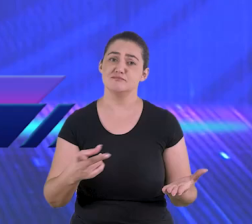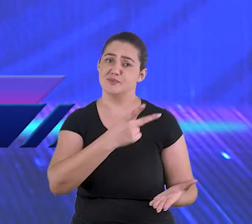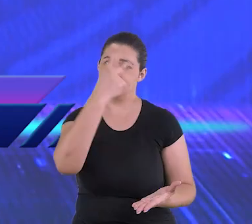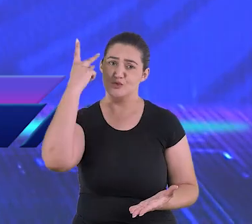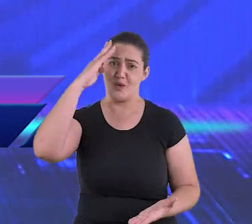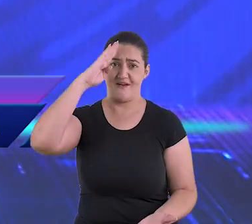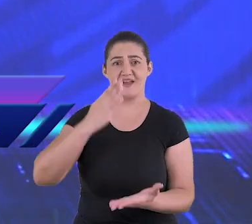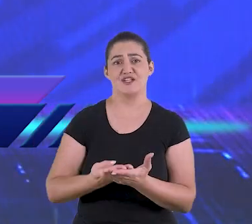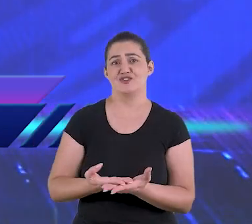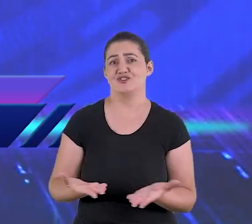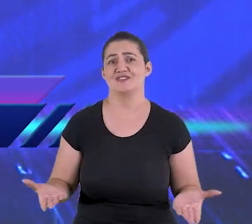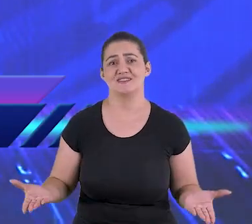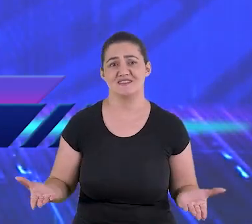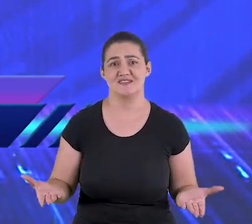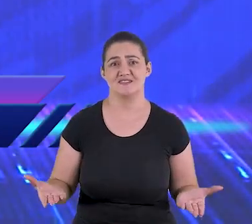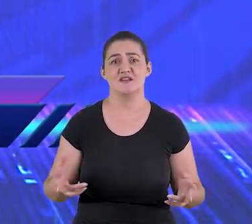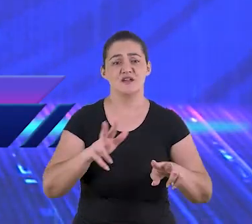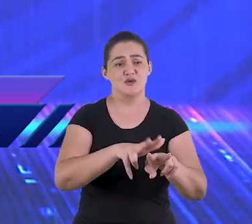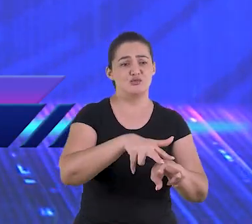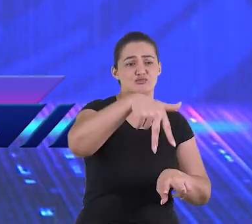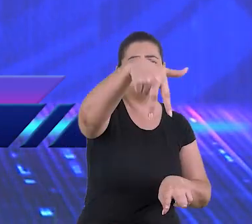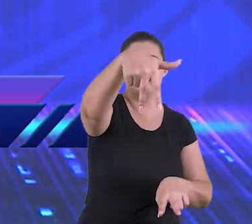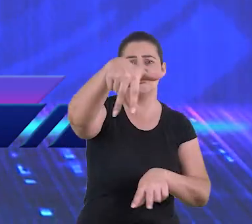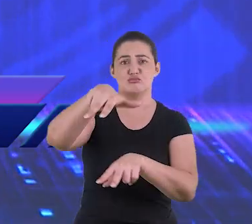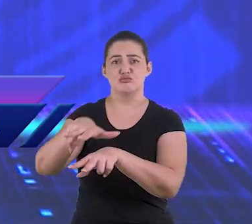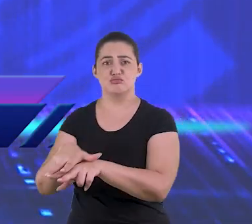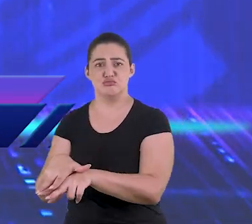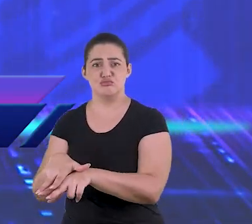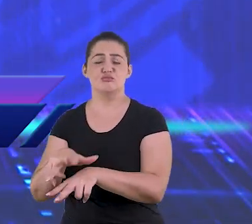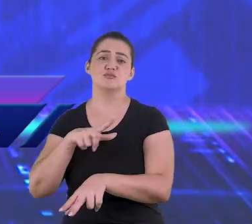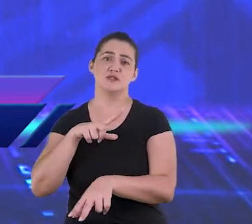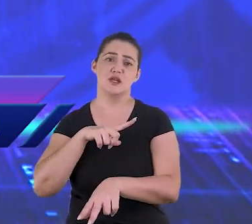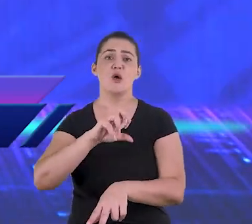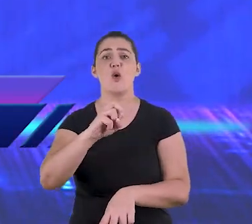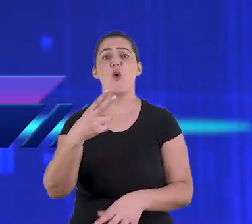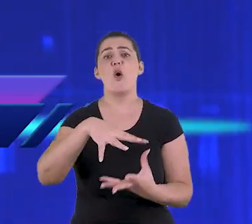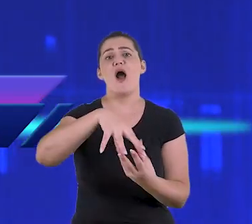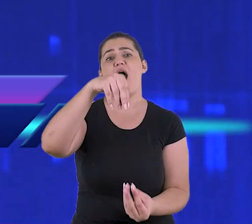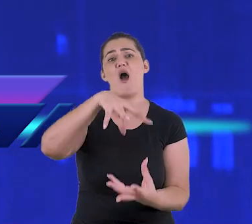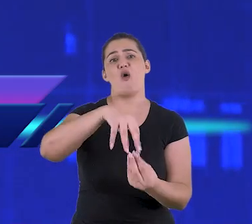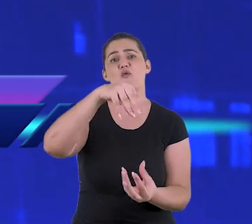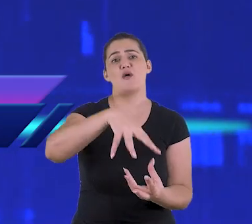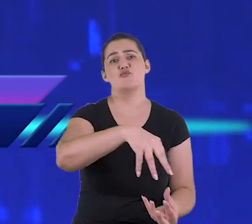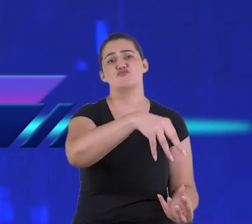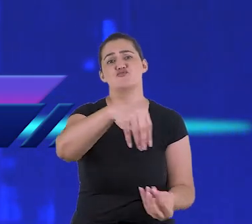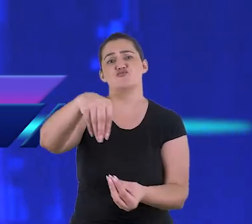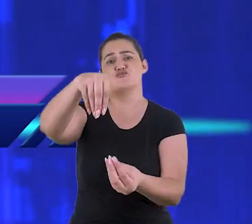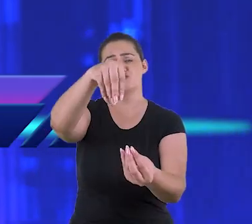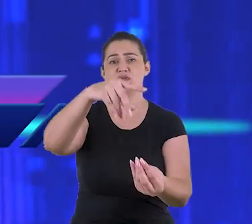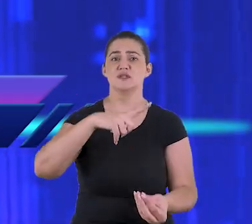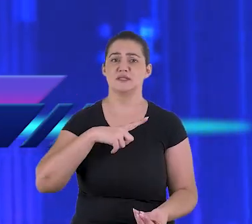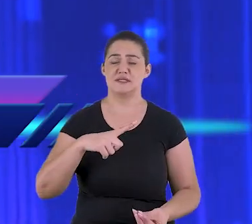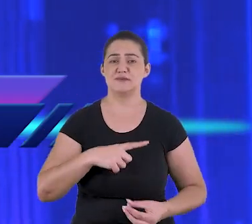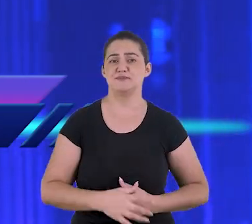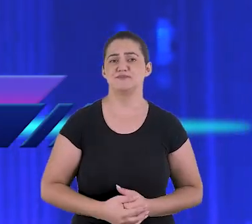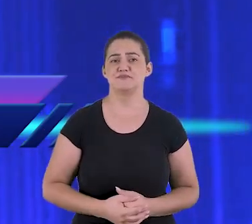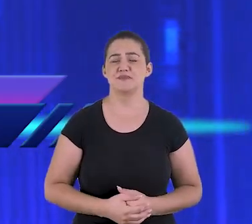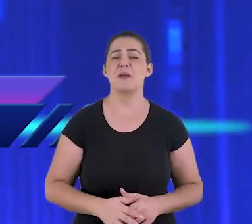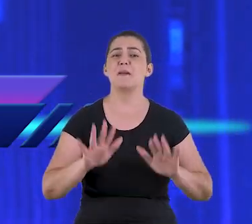de reencarnação ou de alma imortal. Ao lhes apresentar esse tema da